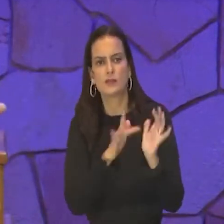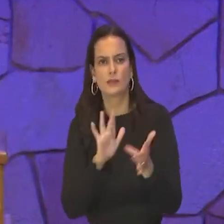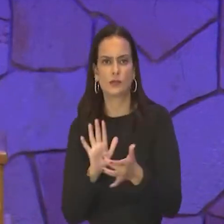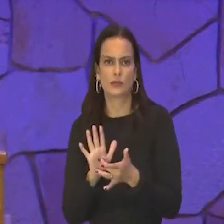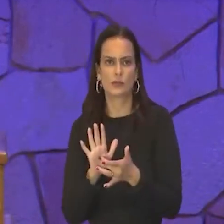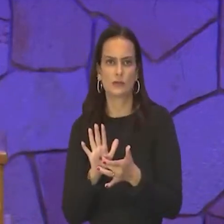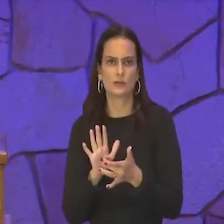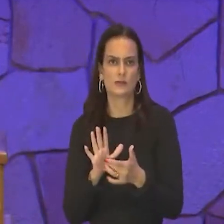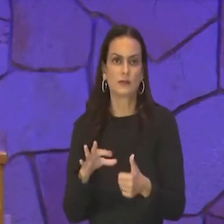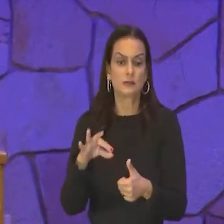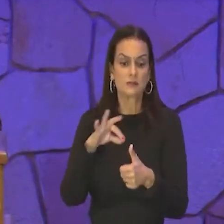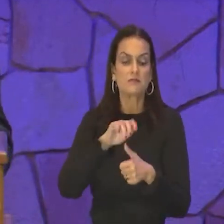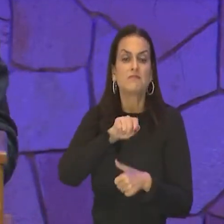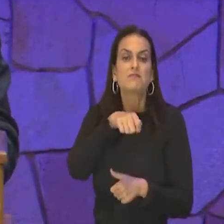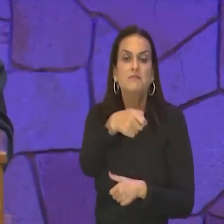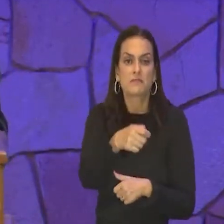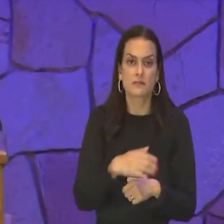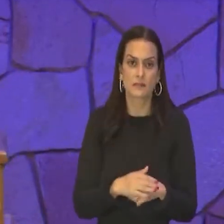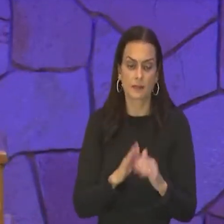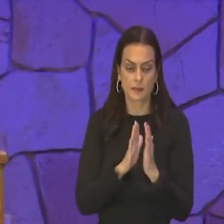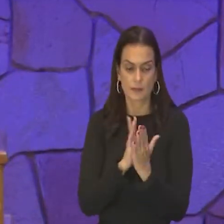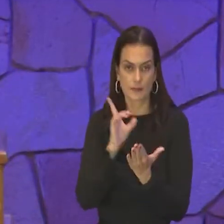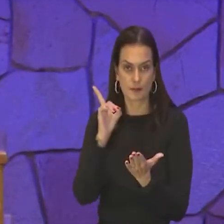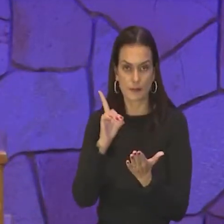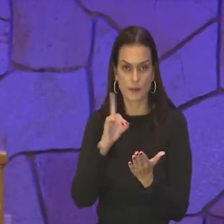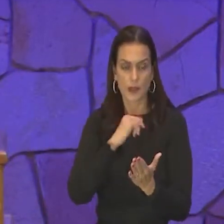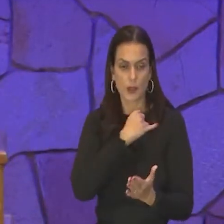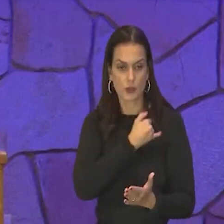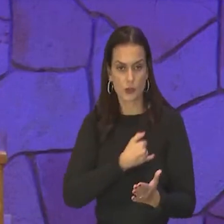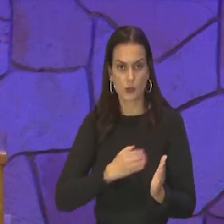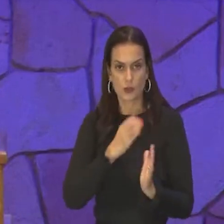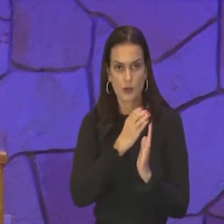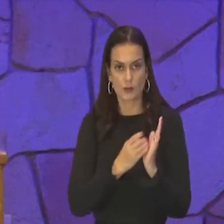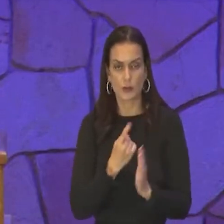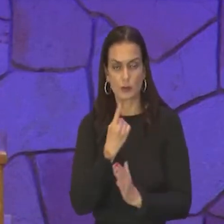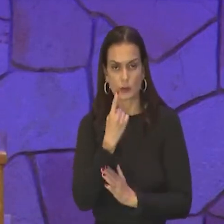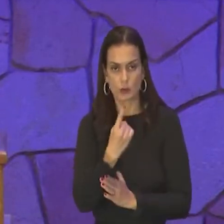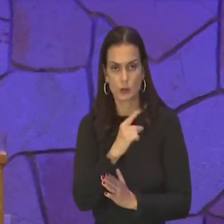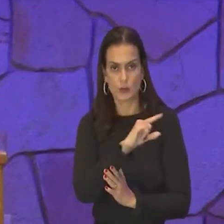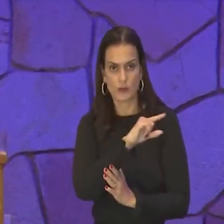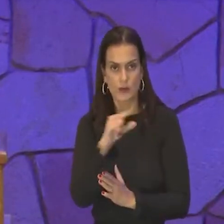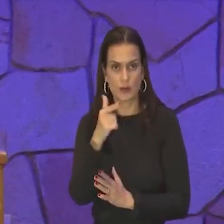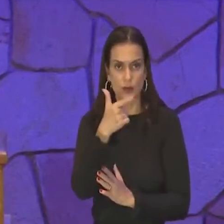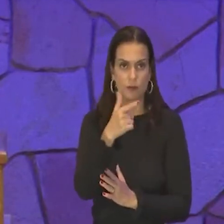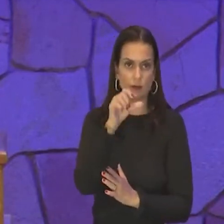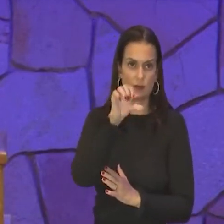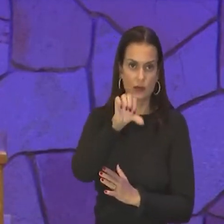é este Cristo? Abra sua Bíblia, João capítulo 1, verso 29.